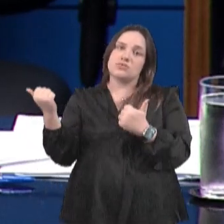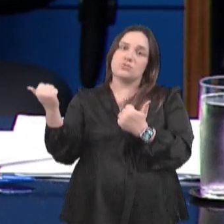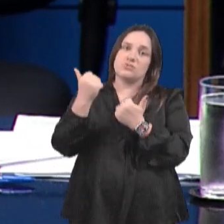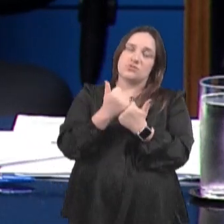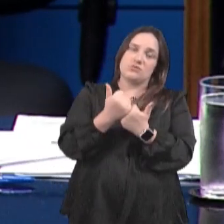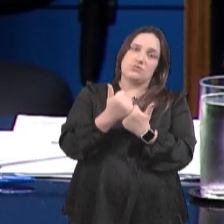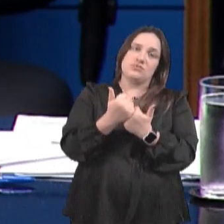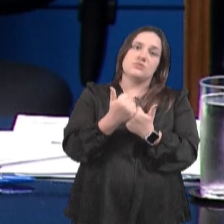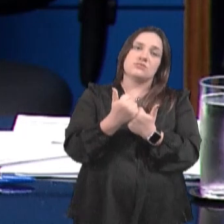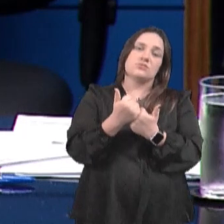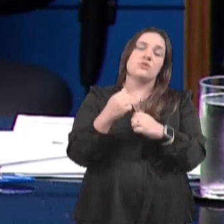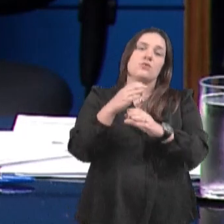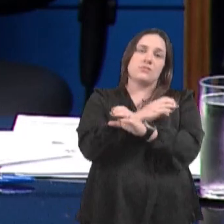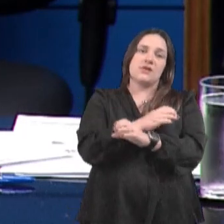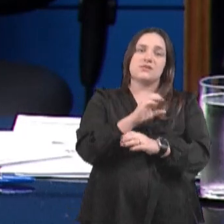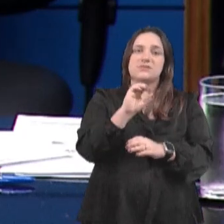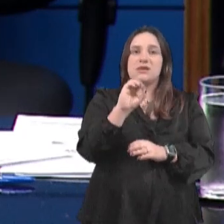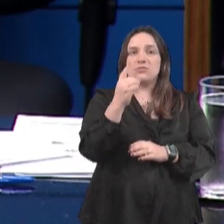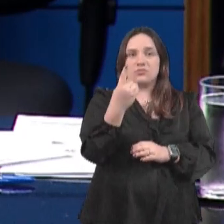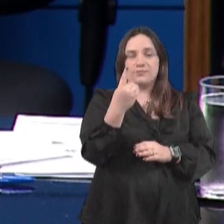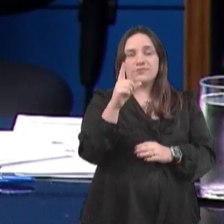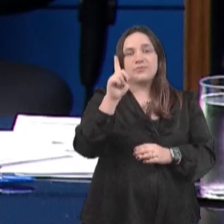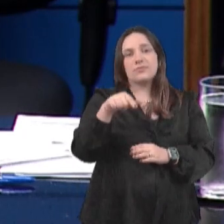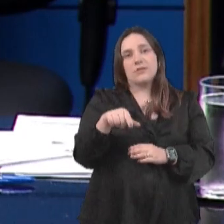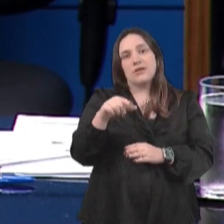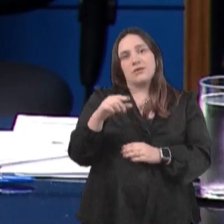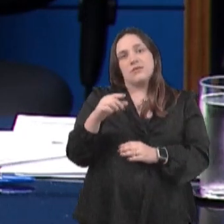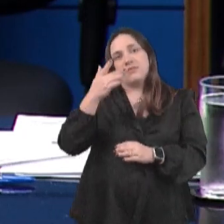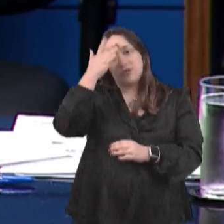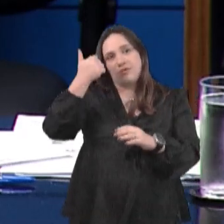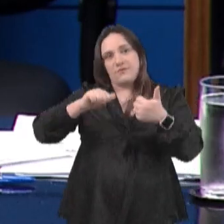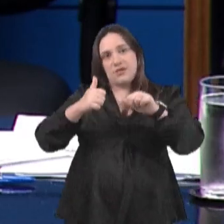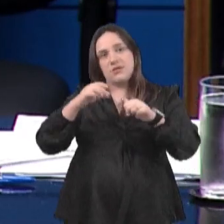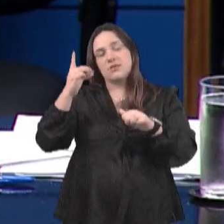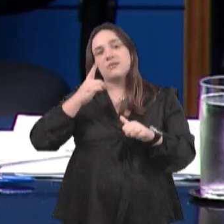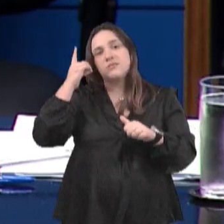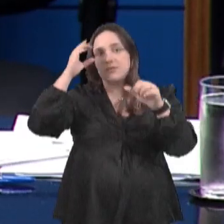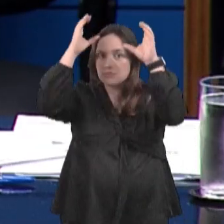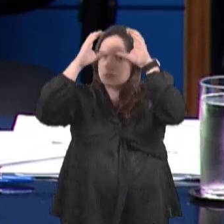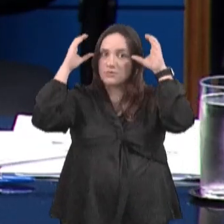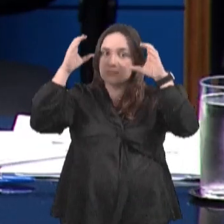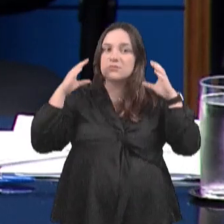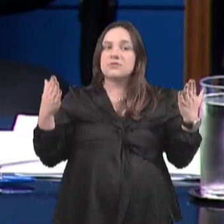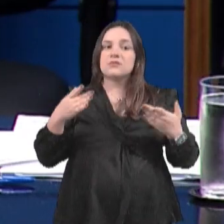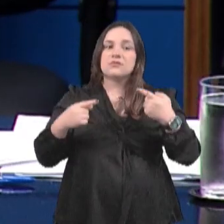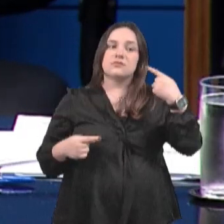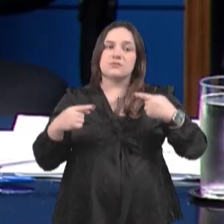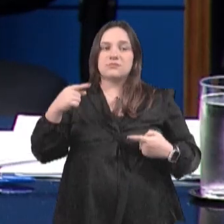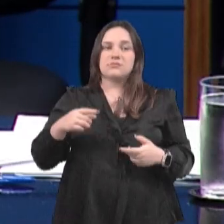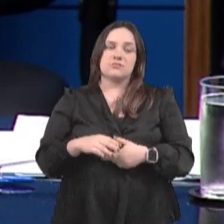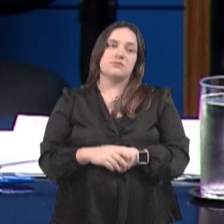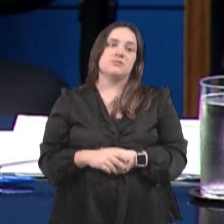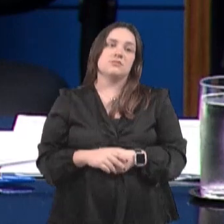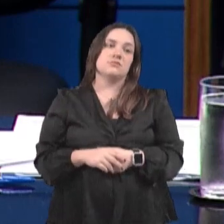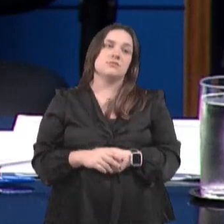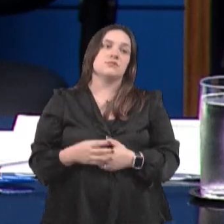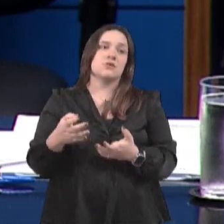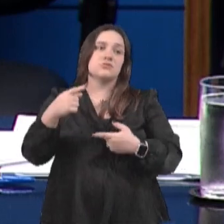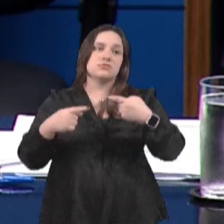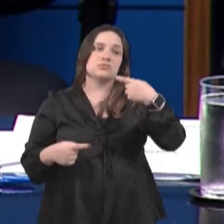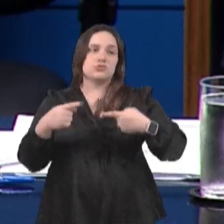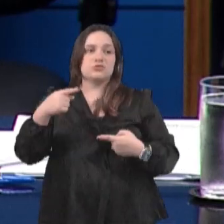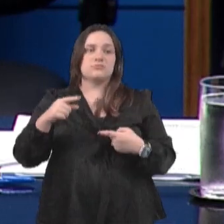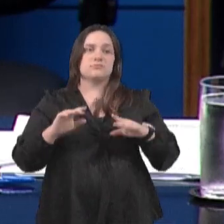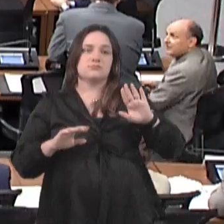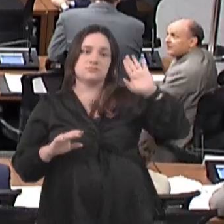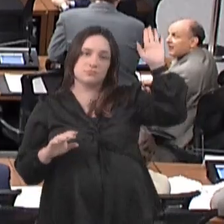substitutiva integral 01. Relator, deputado Caravina. Em discussão. Senhor presidente, para discutir.